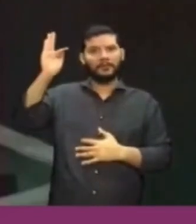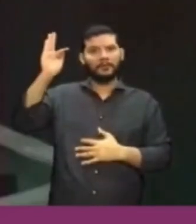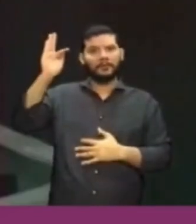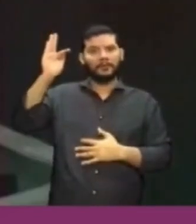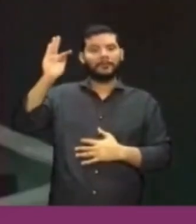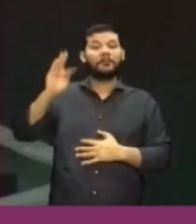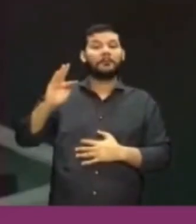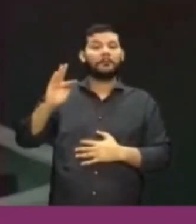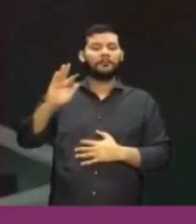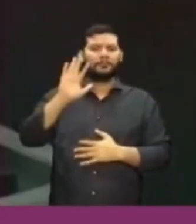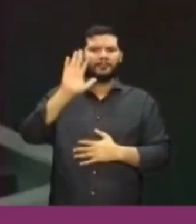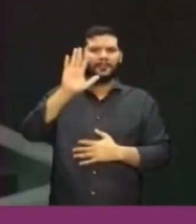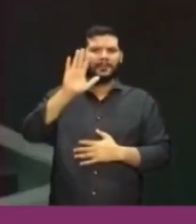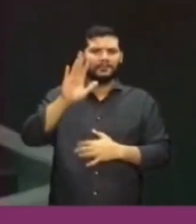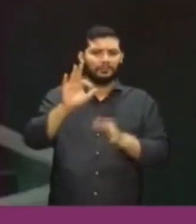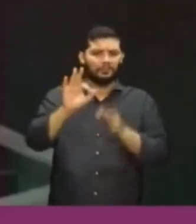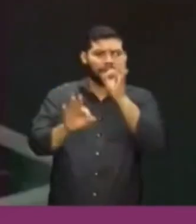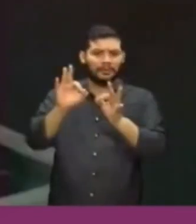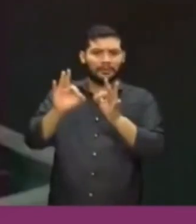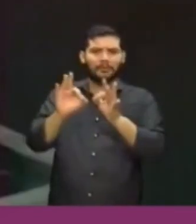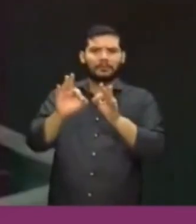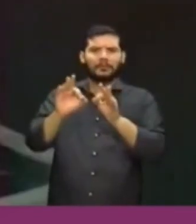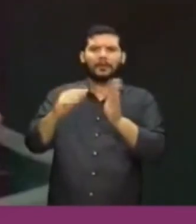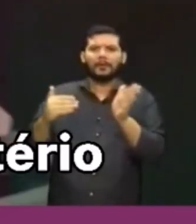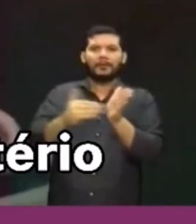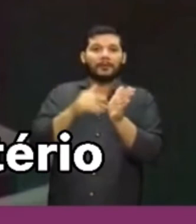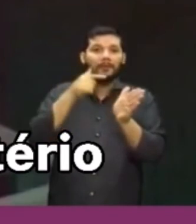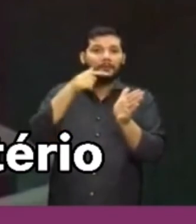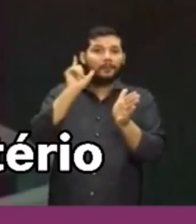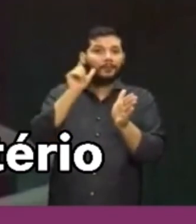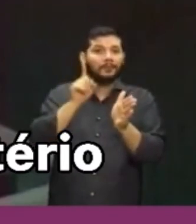ontem para que o